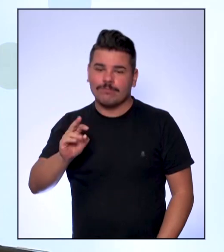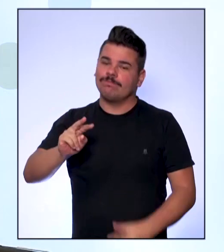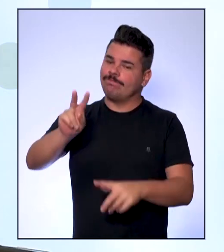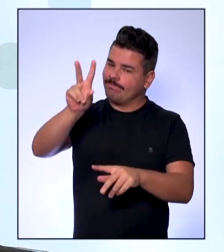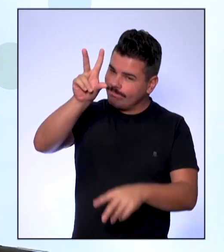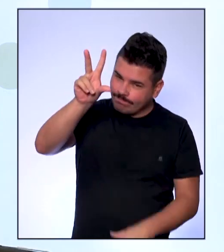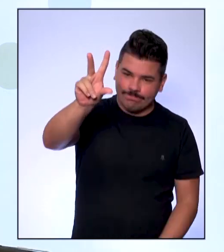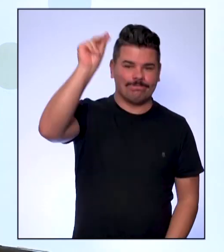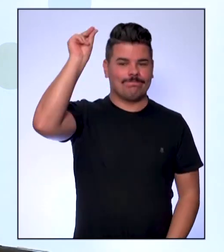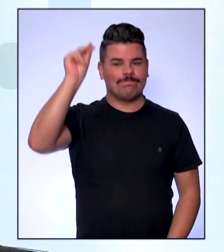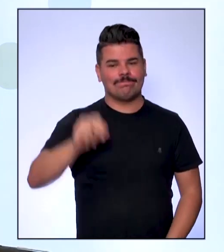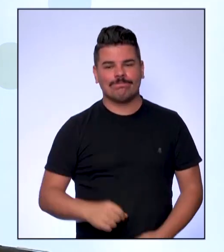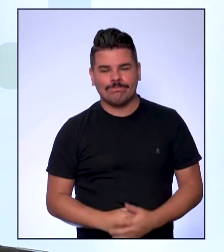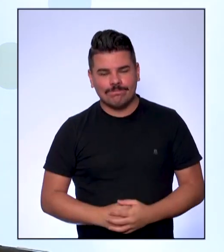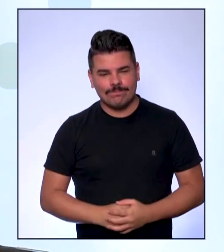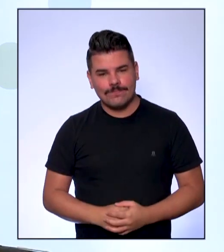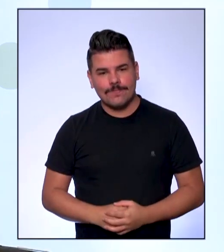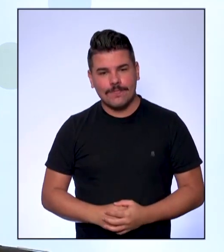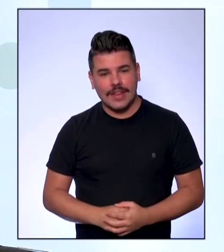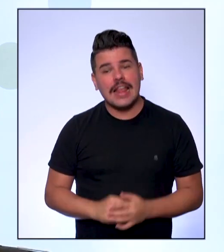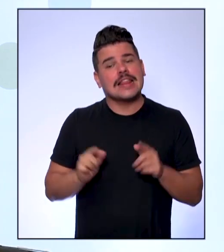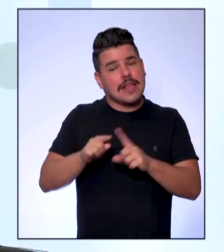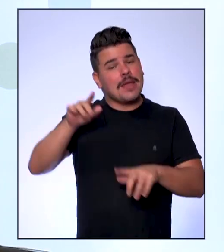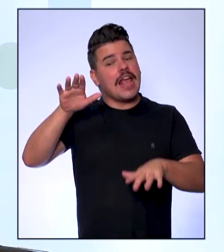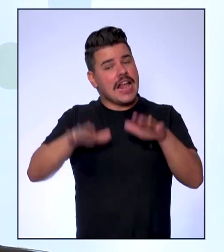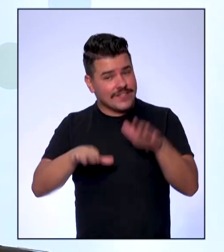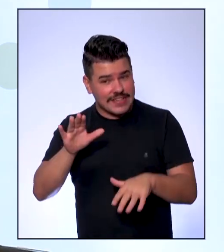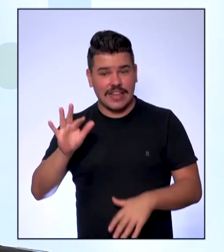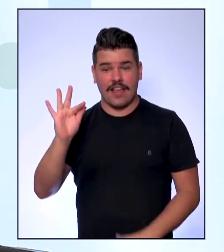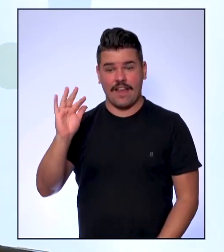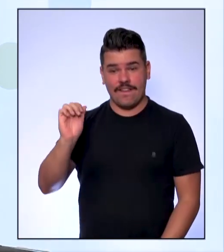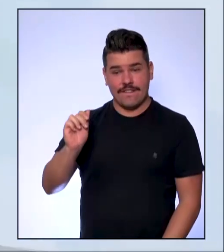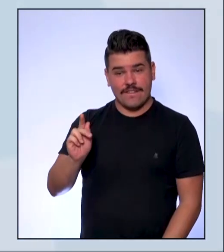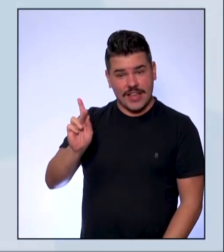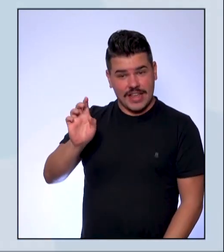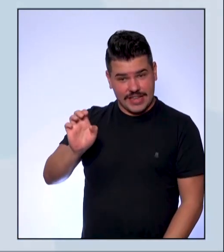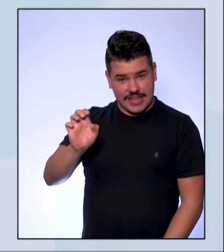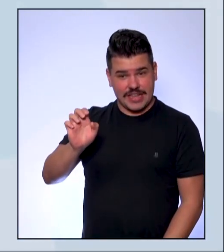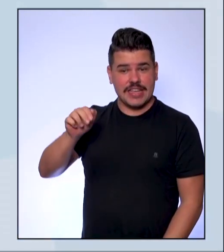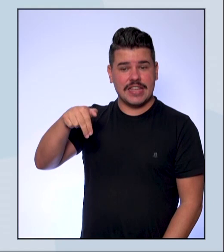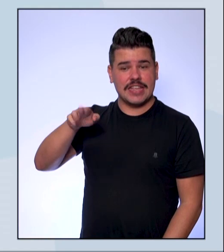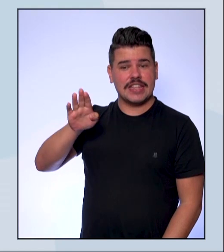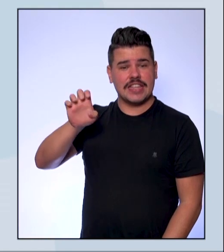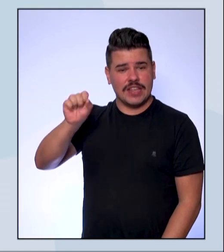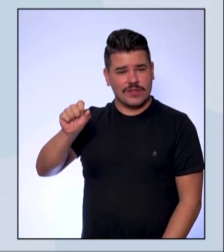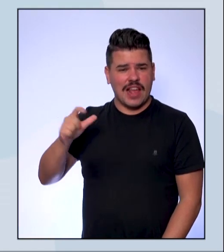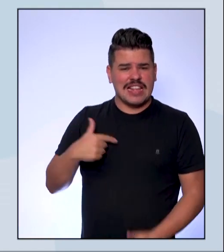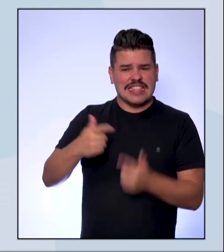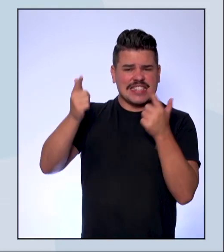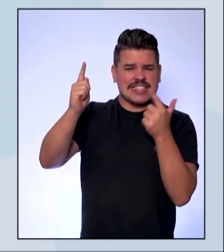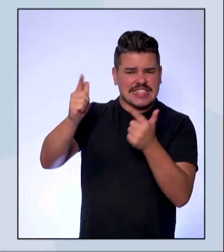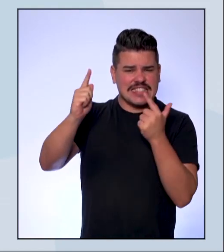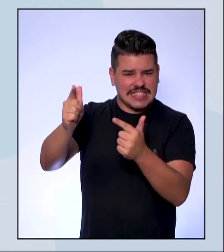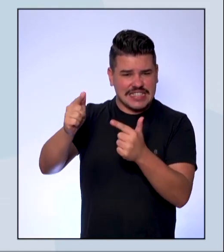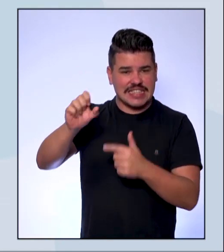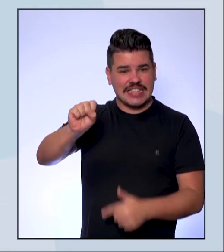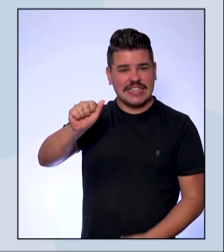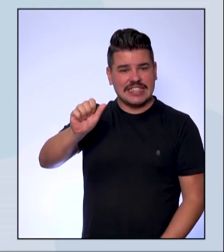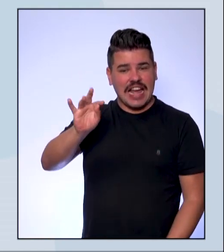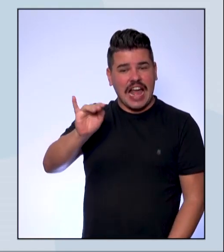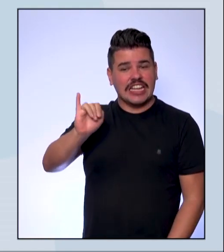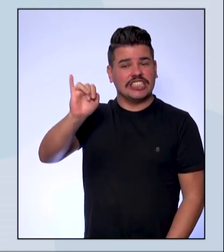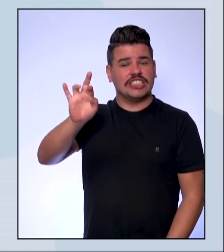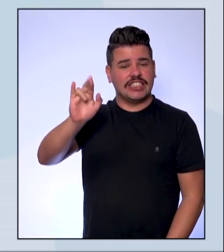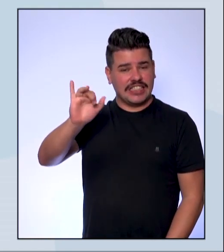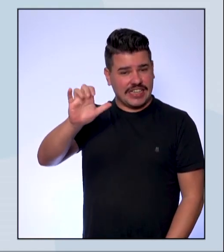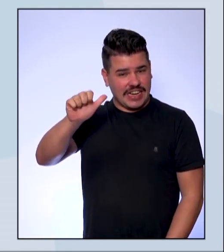gente também pode ter o exemplo de fake news, que são as satíricas, que, no caso, não é bem uma fake news, a gente coloca assim,